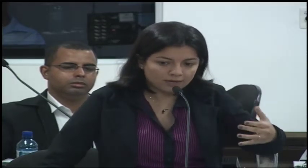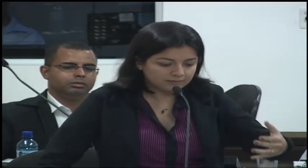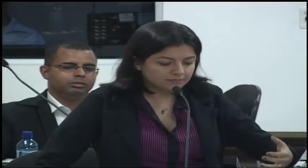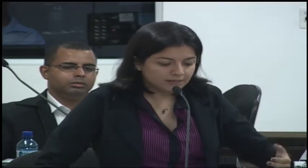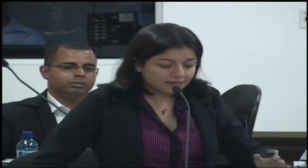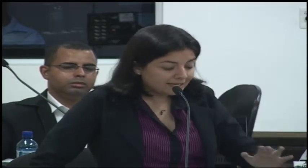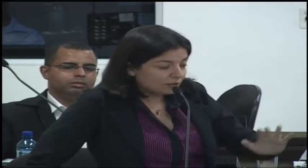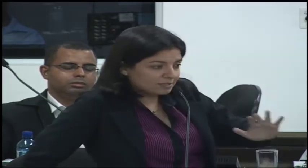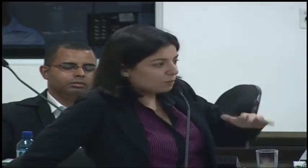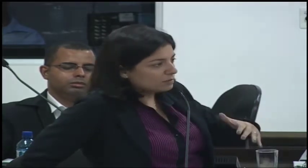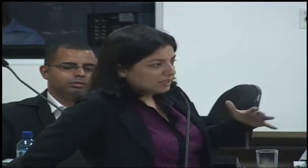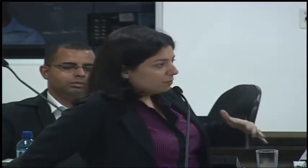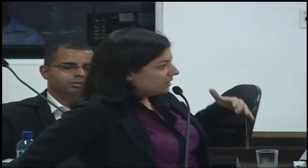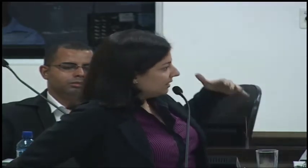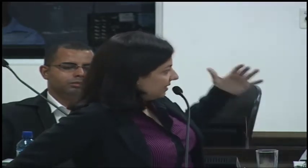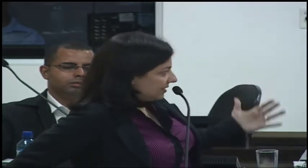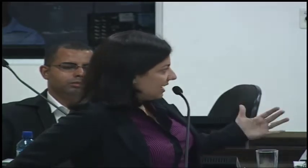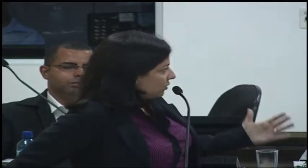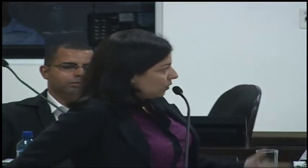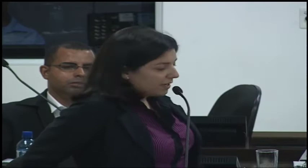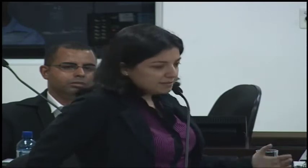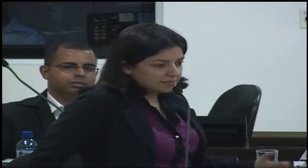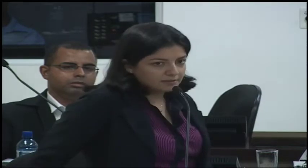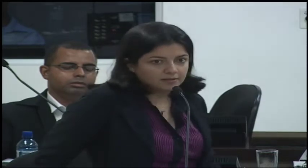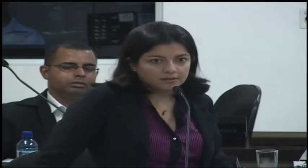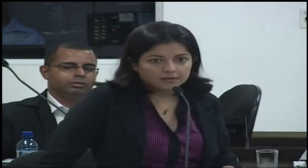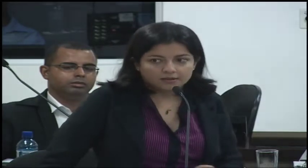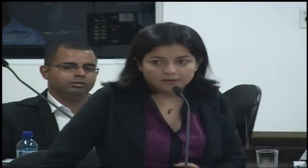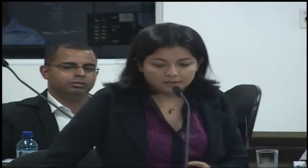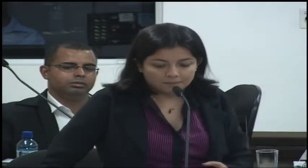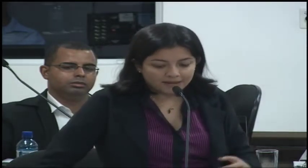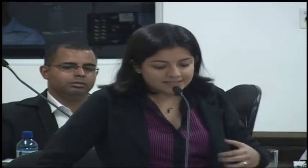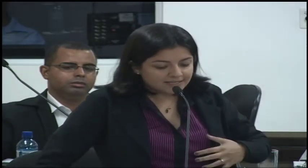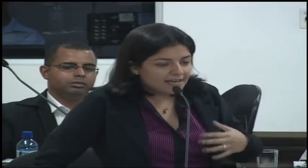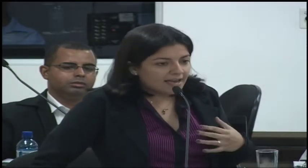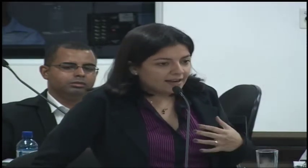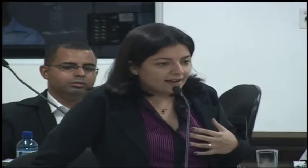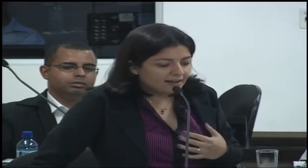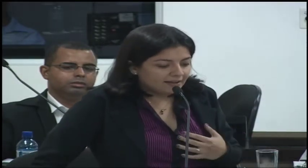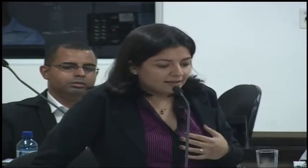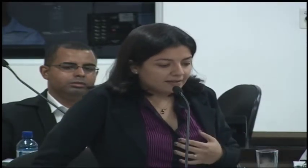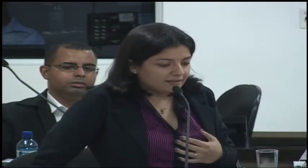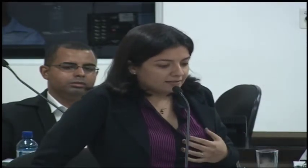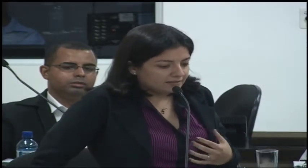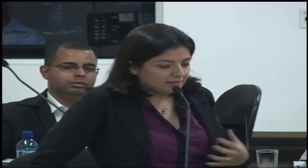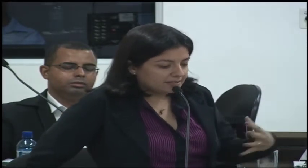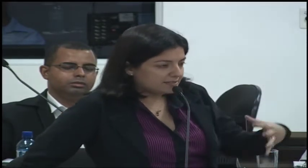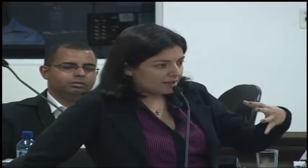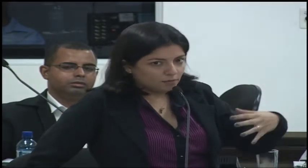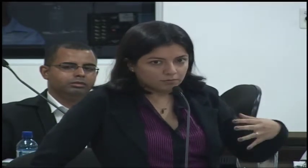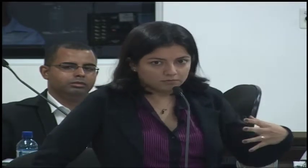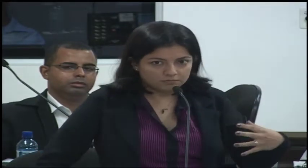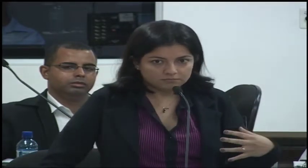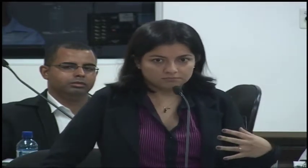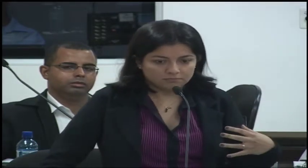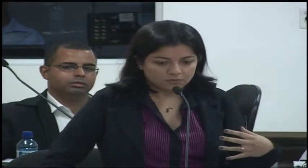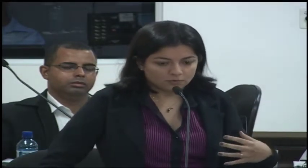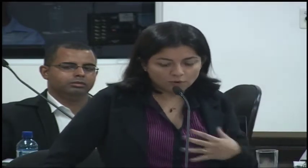que nós não conseguimos entender as razões mas que ela nasceu